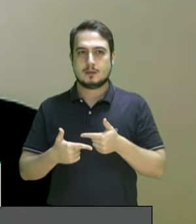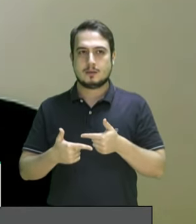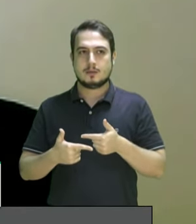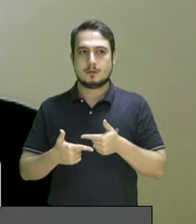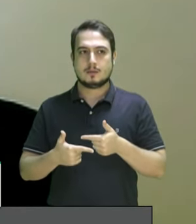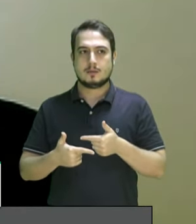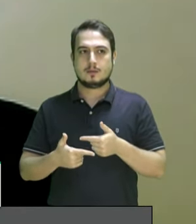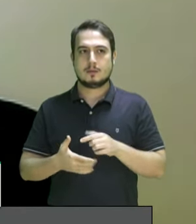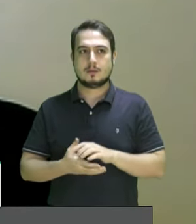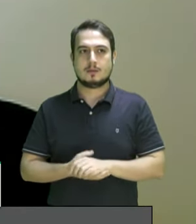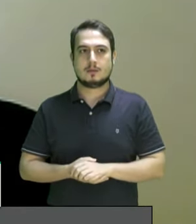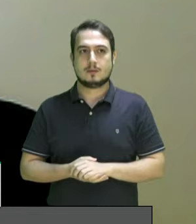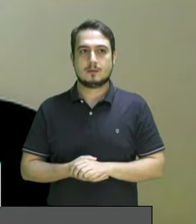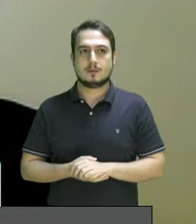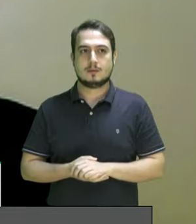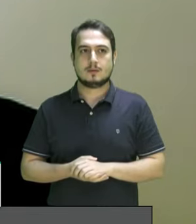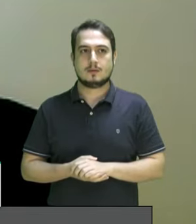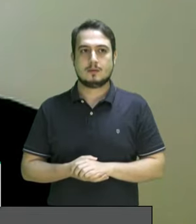e